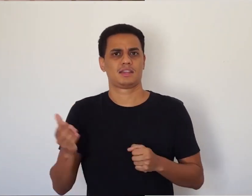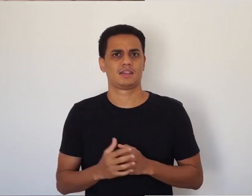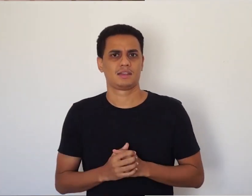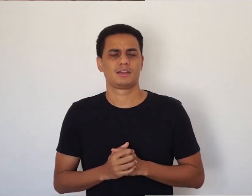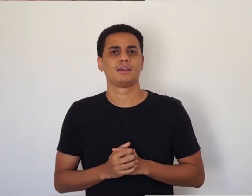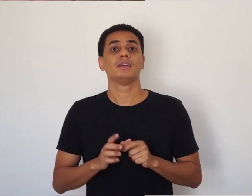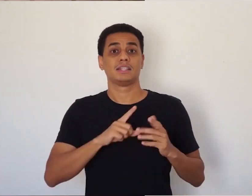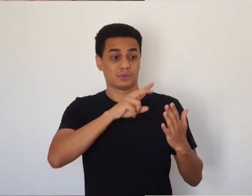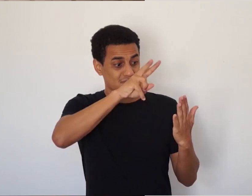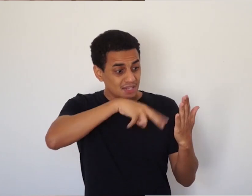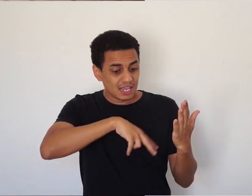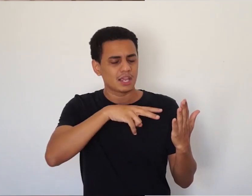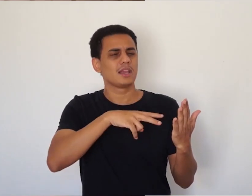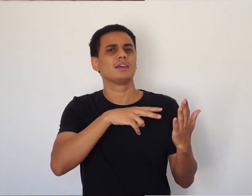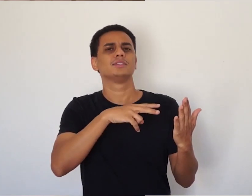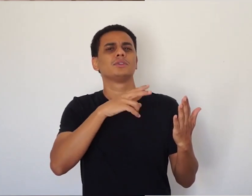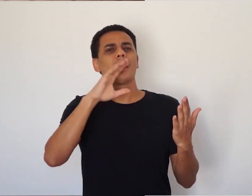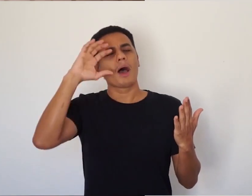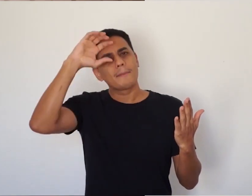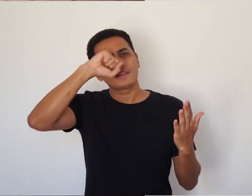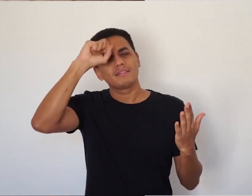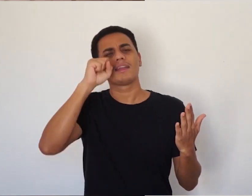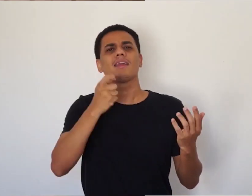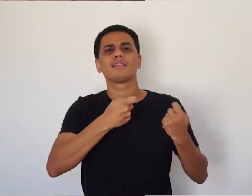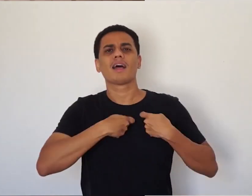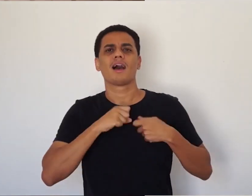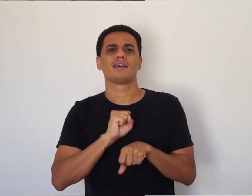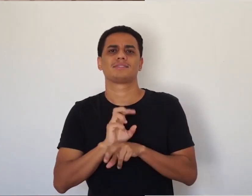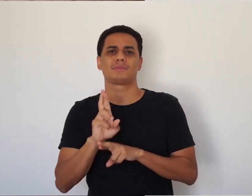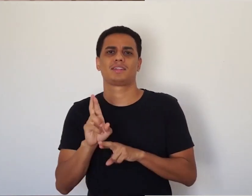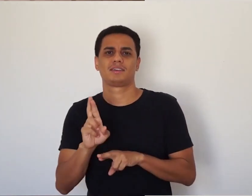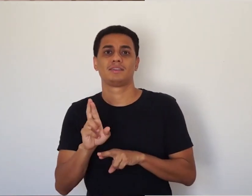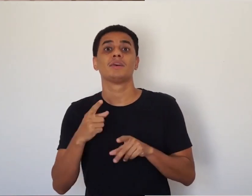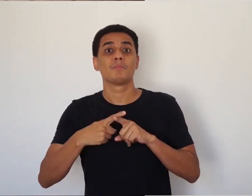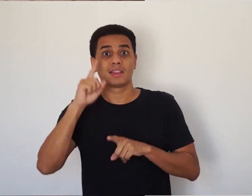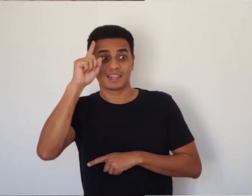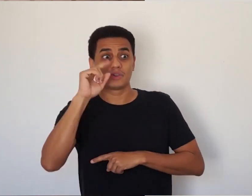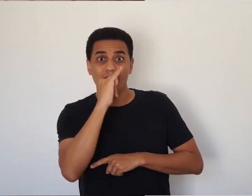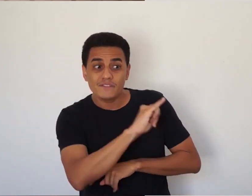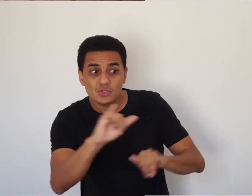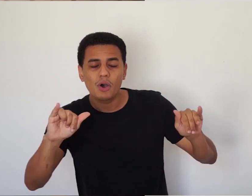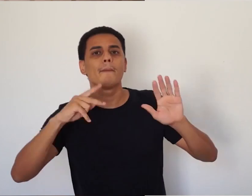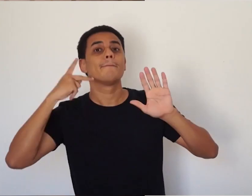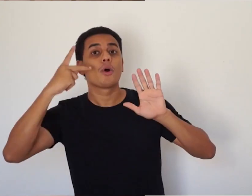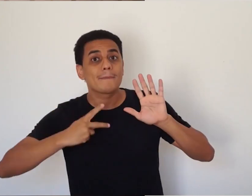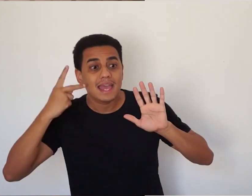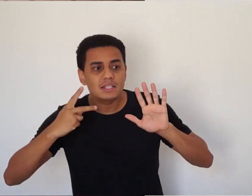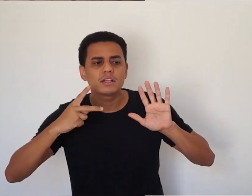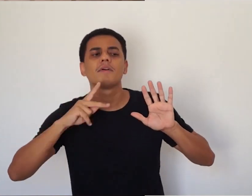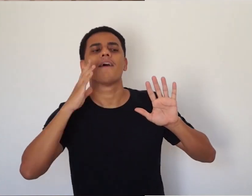fazer isso. Mas esse texto é uma cerimônia de esperança, essa primeira Páscoa, porque ele traz a promessa de